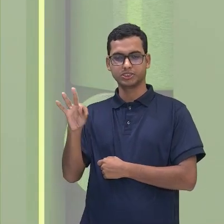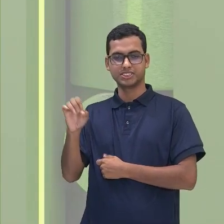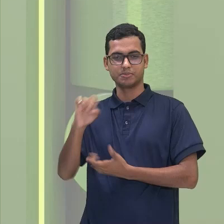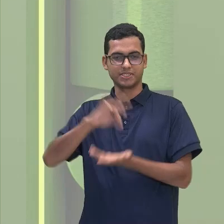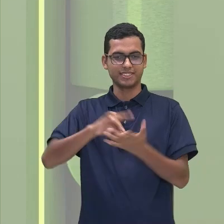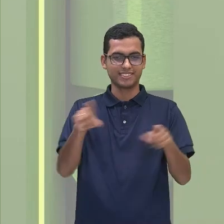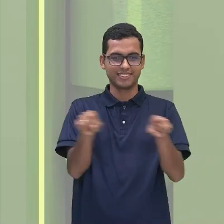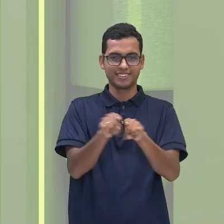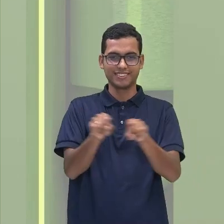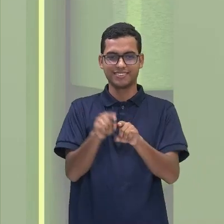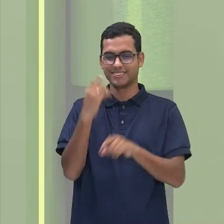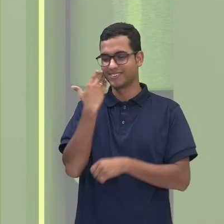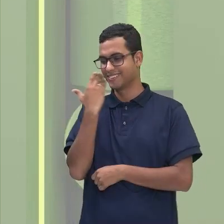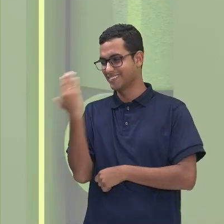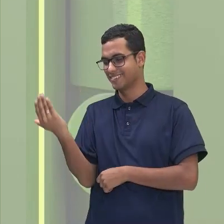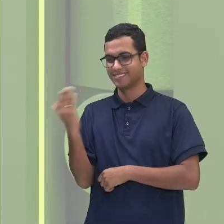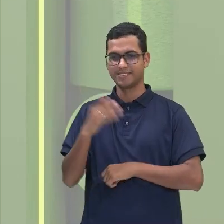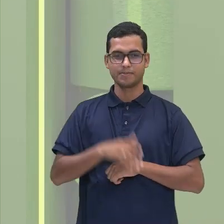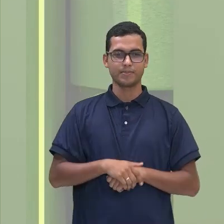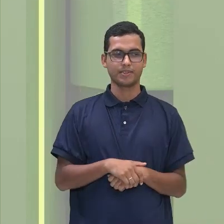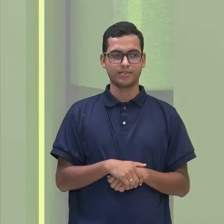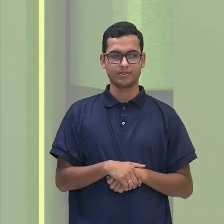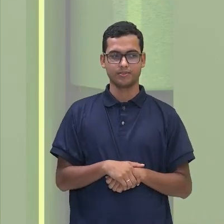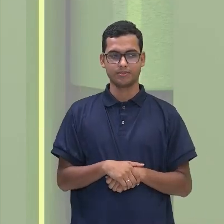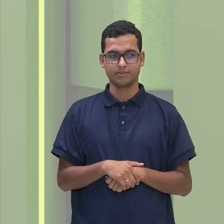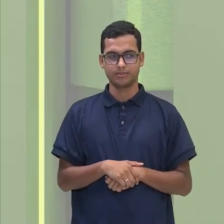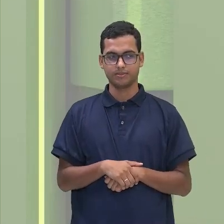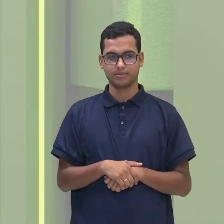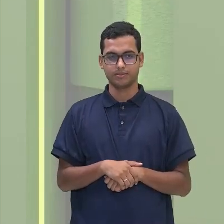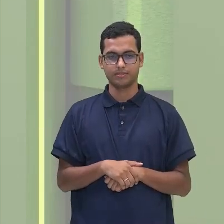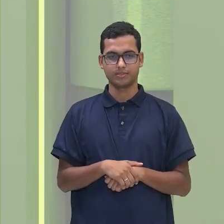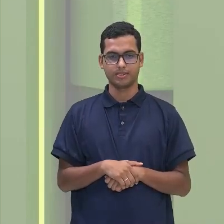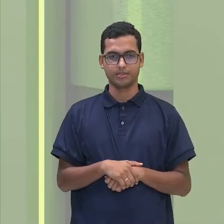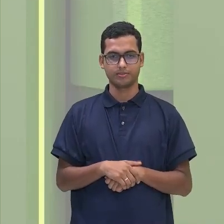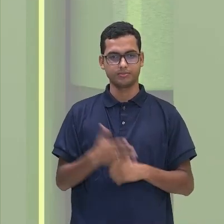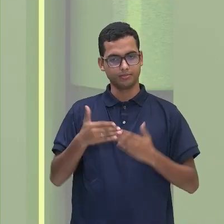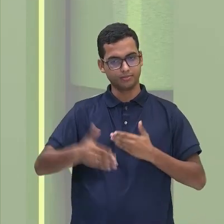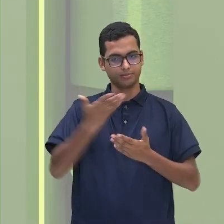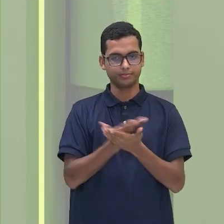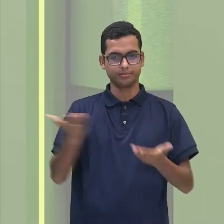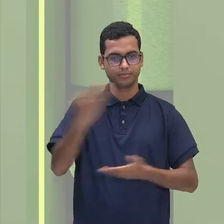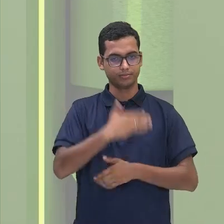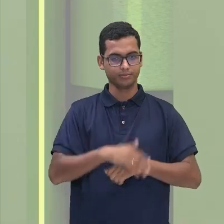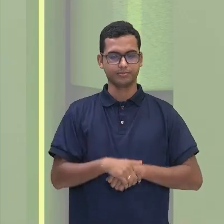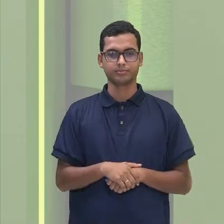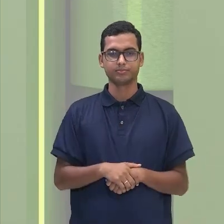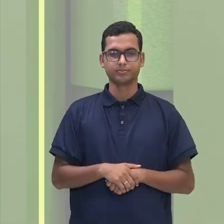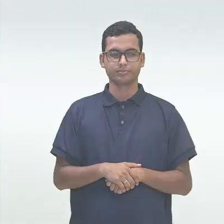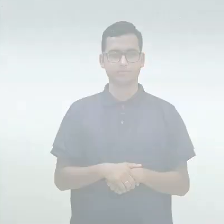Então, eu sou o professor Daisson Jardim e vamos aí para a nossa aula de hoje.